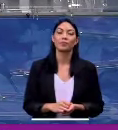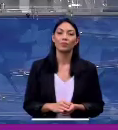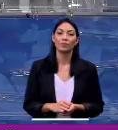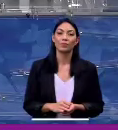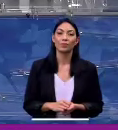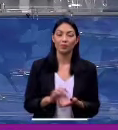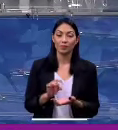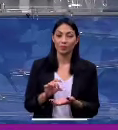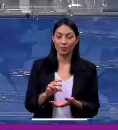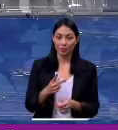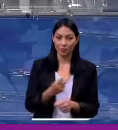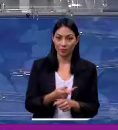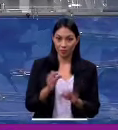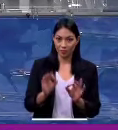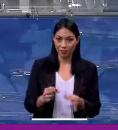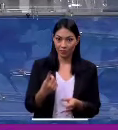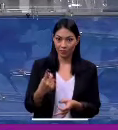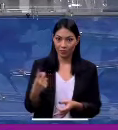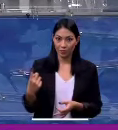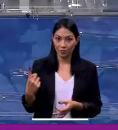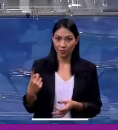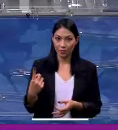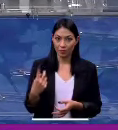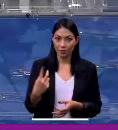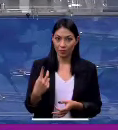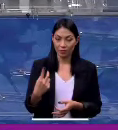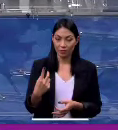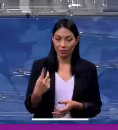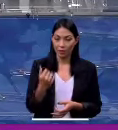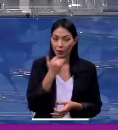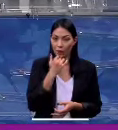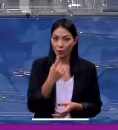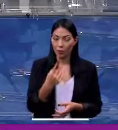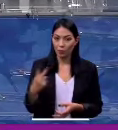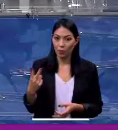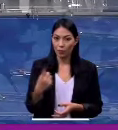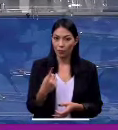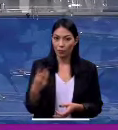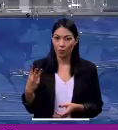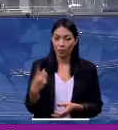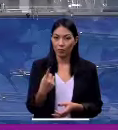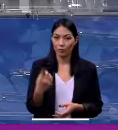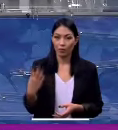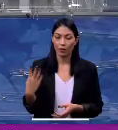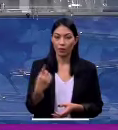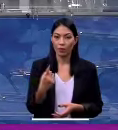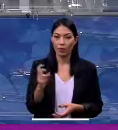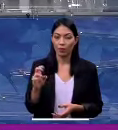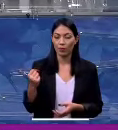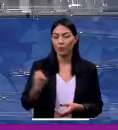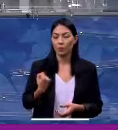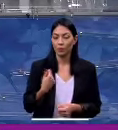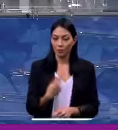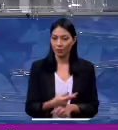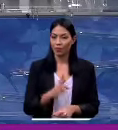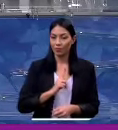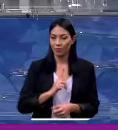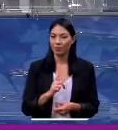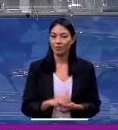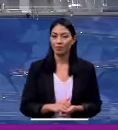Na Loto Fácil você ganha acertando 11, 12, 13, 14 ou 15 números. Bola marrom,